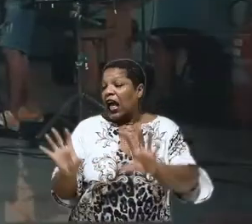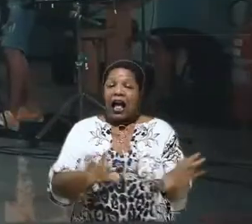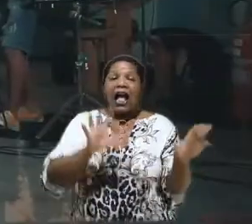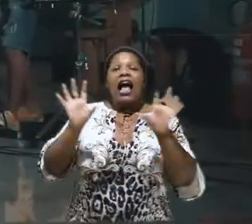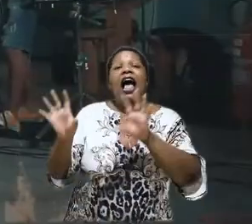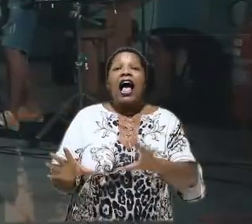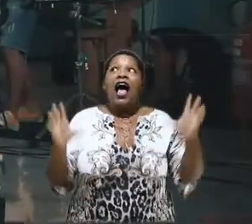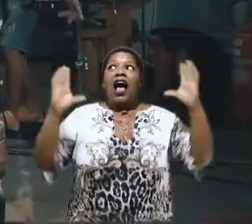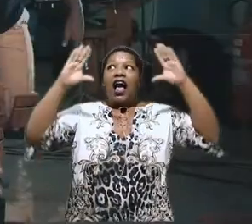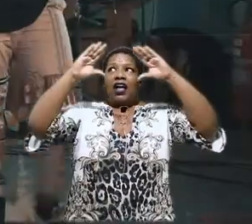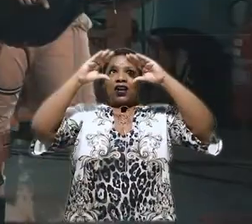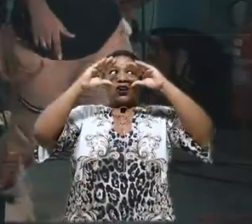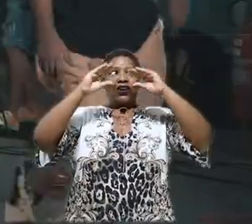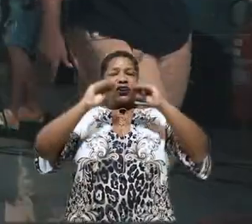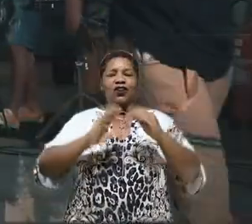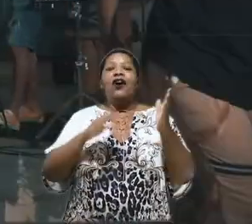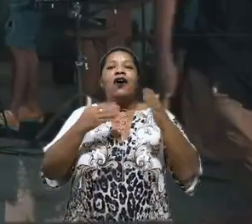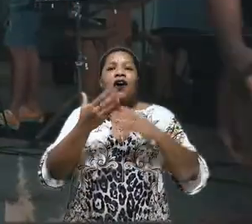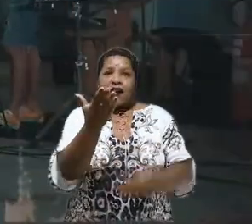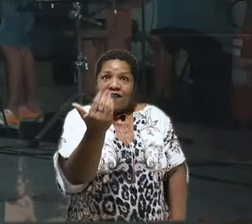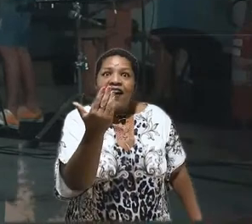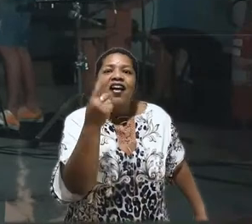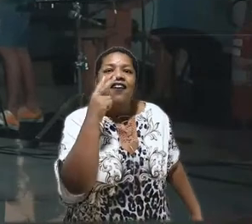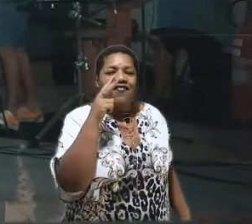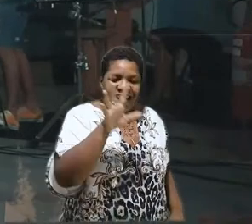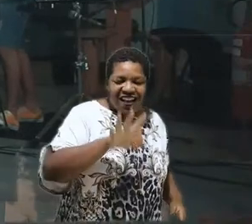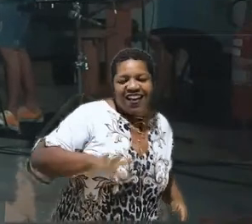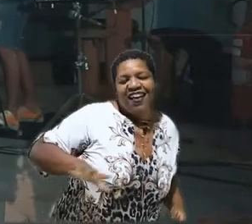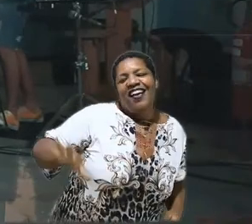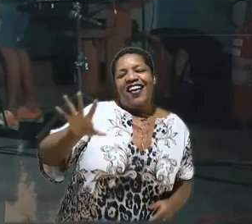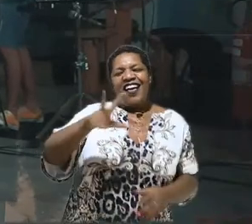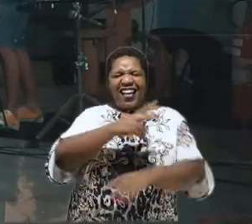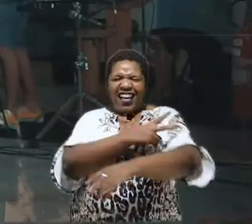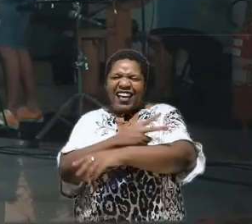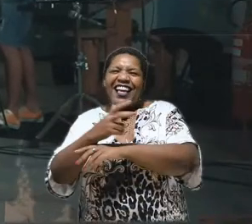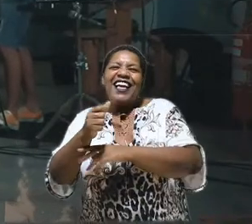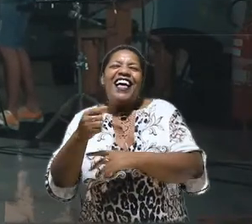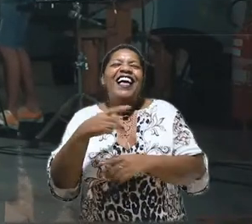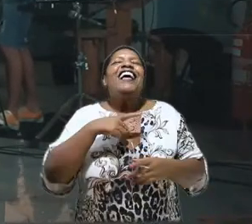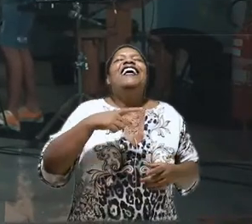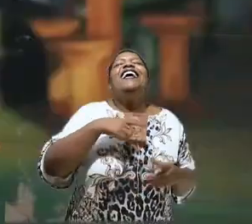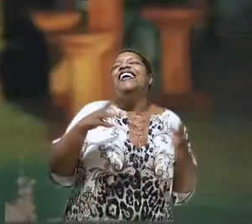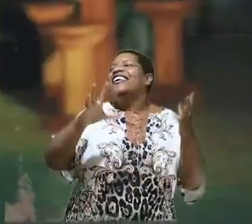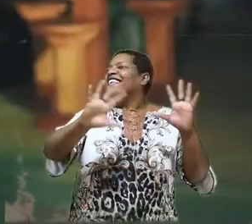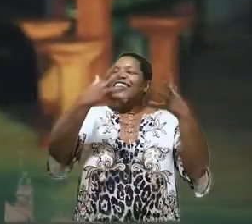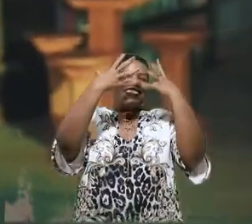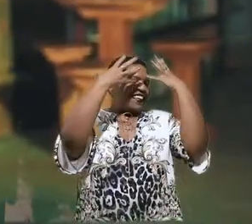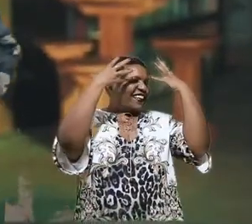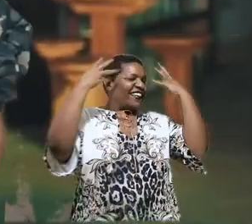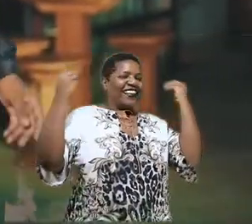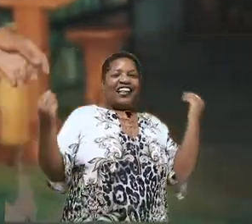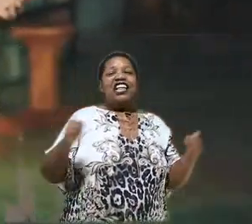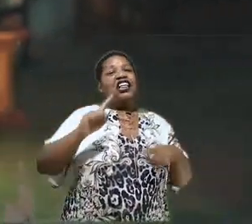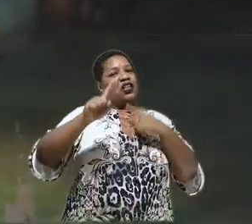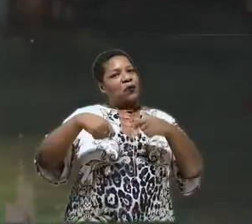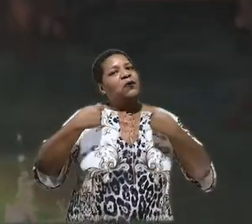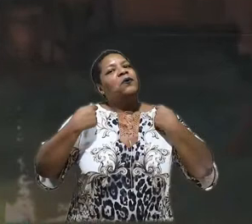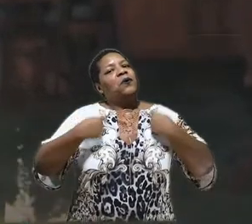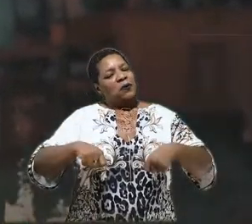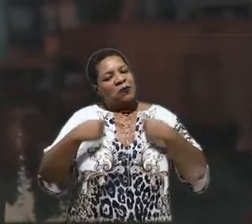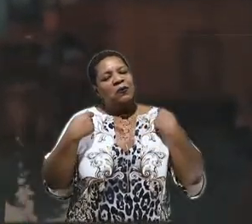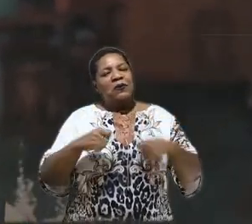Bom dia the Advance 1C que você